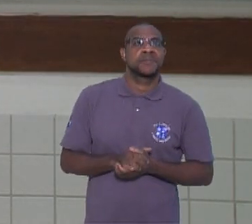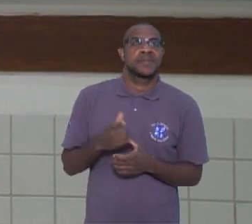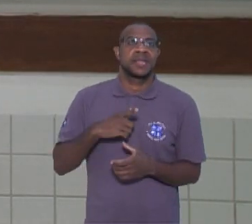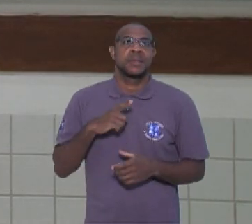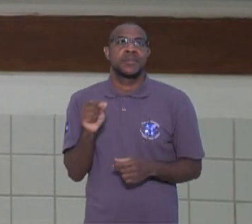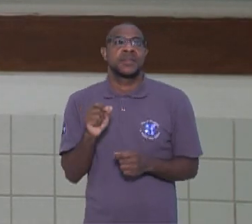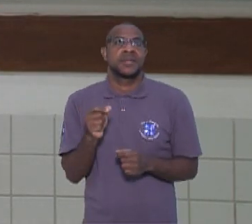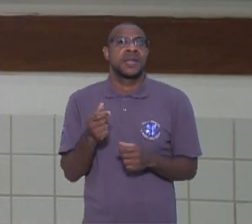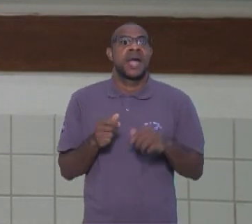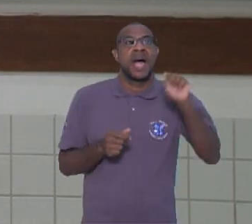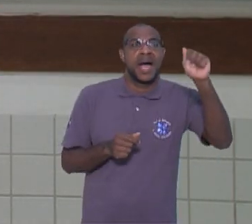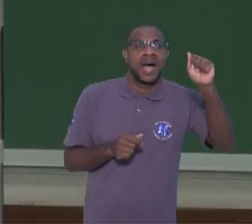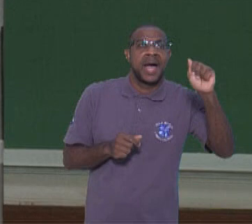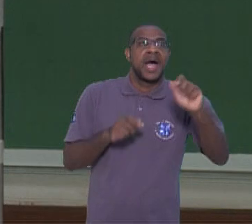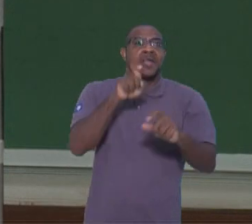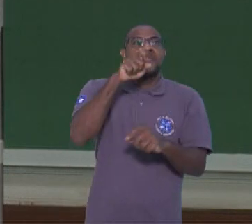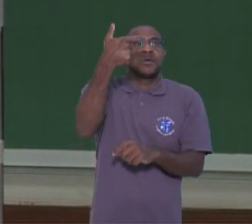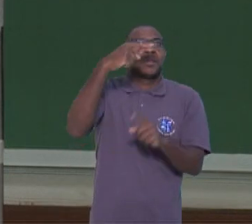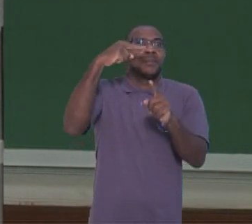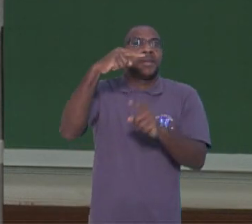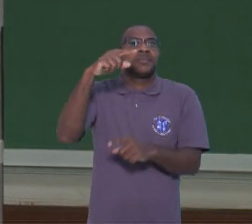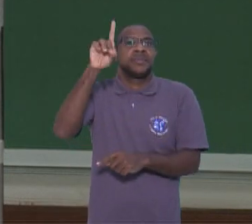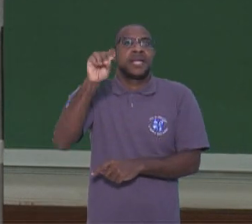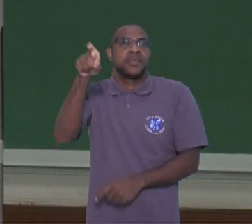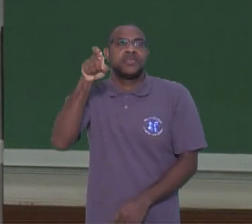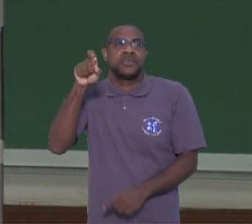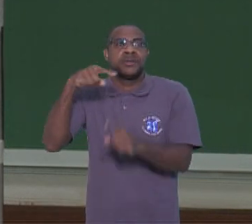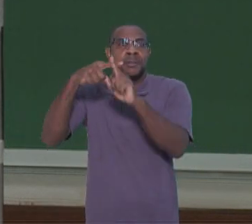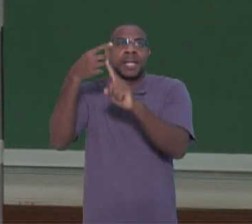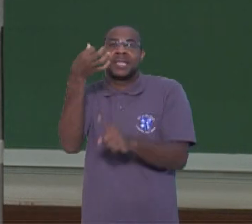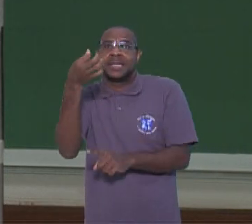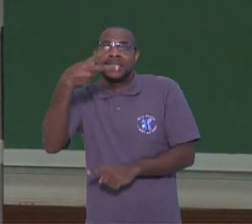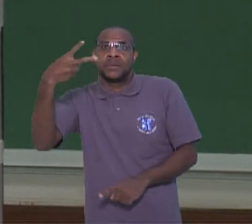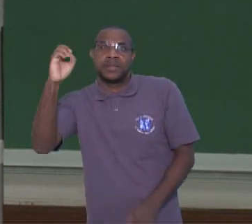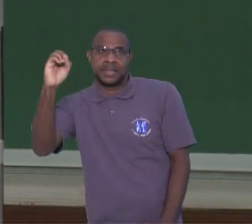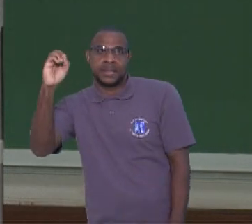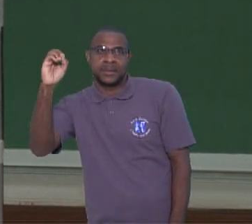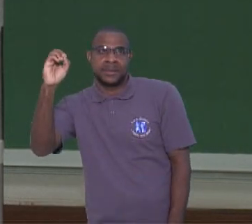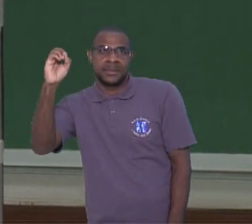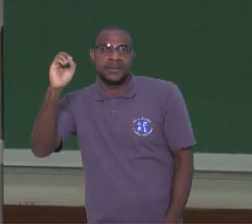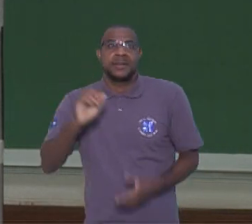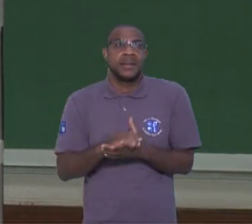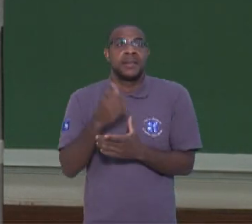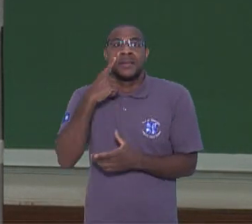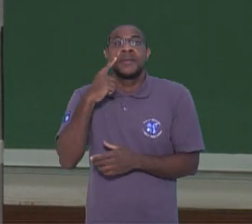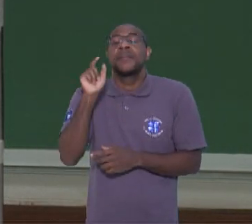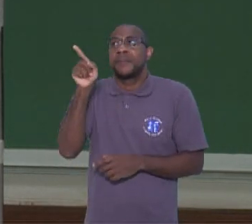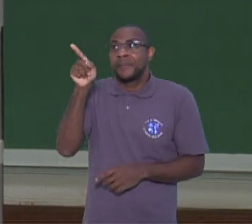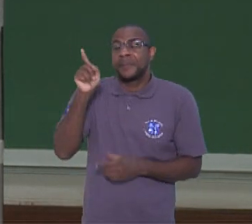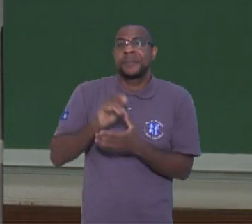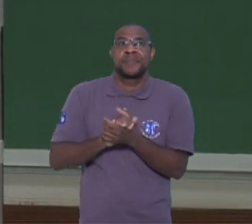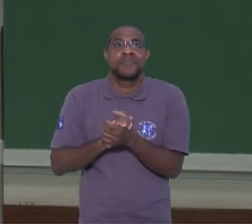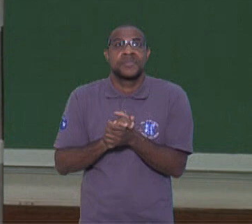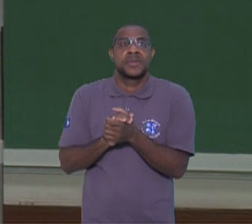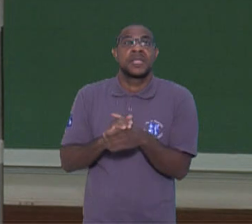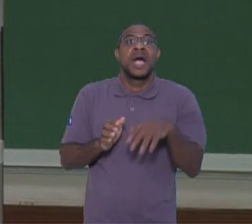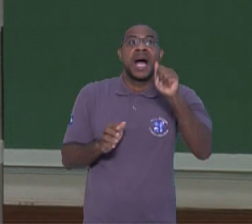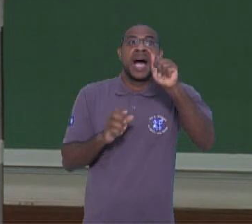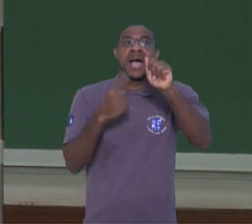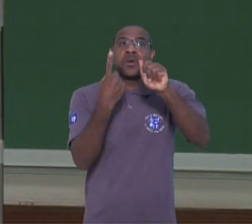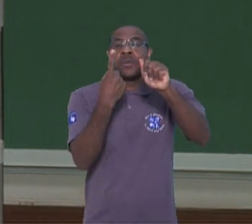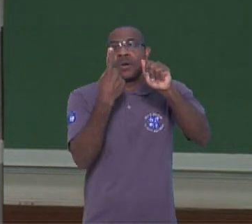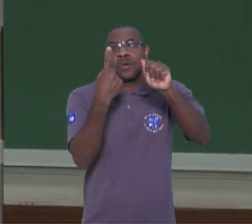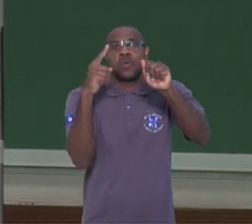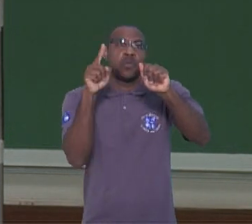temos aqui a letra A, x ao quadrado menos 10x mais 6. É, mais 6 igual a zero, tá? Tenho A igual a 1, B